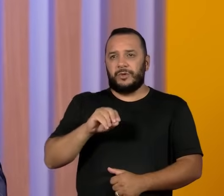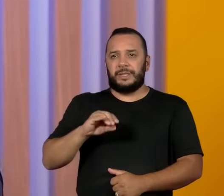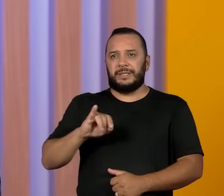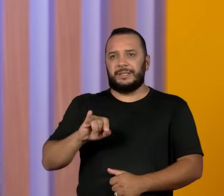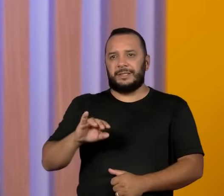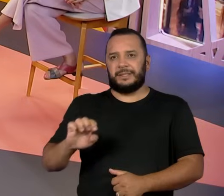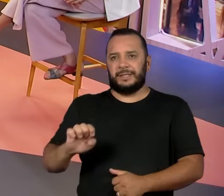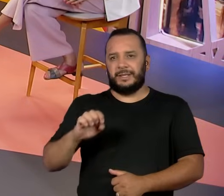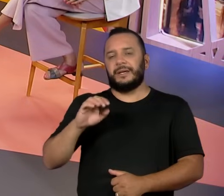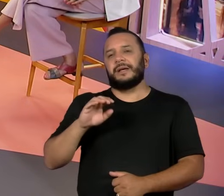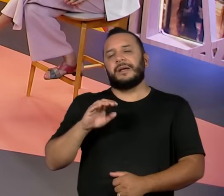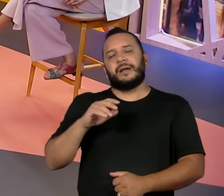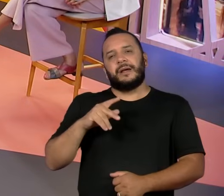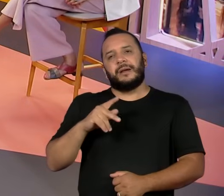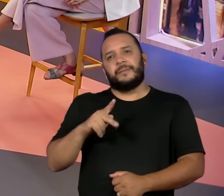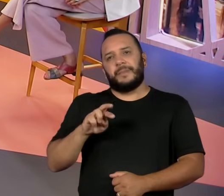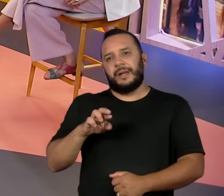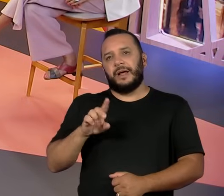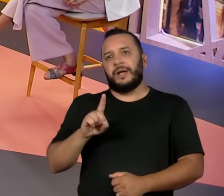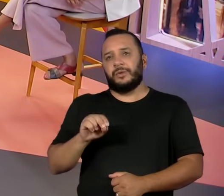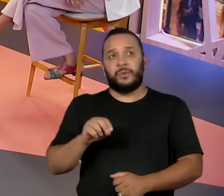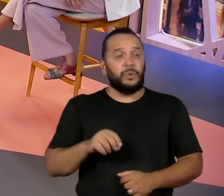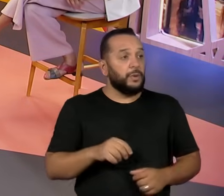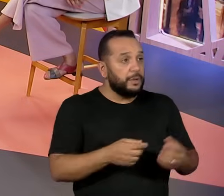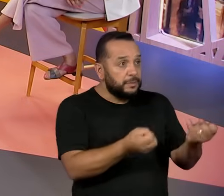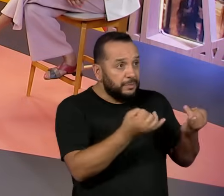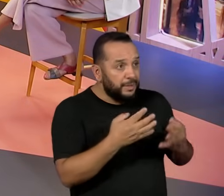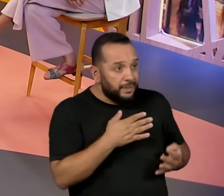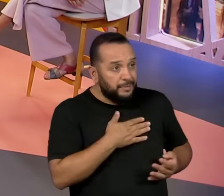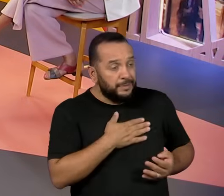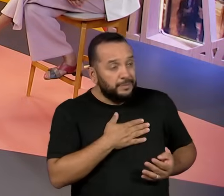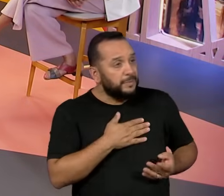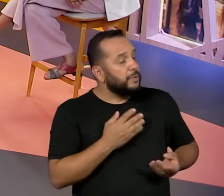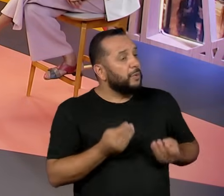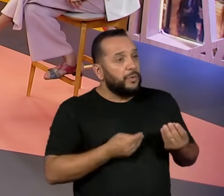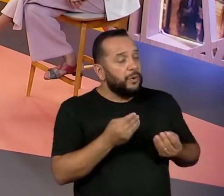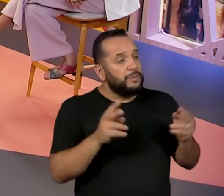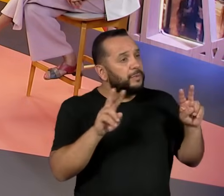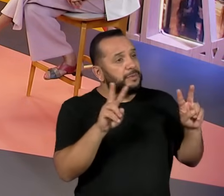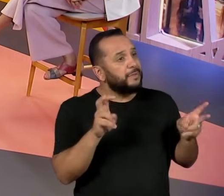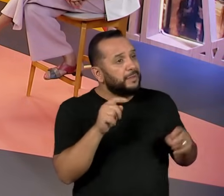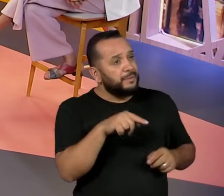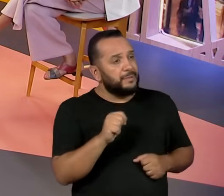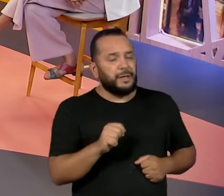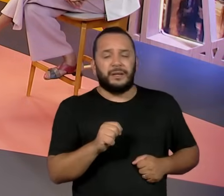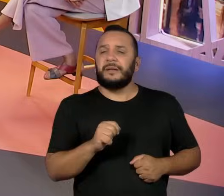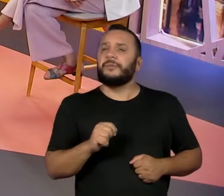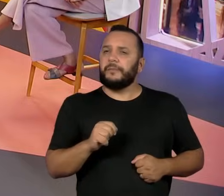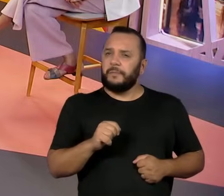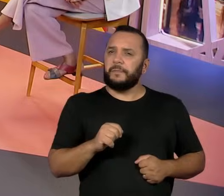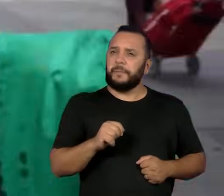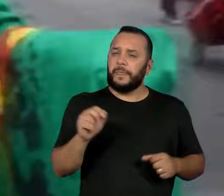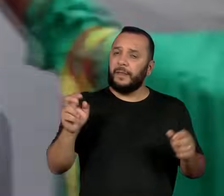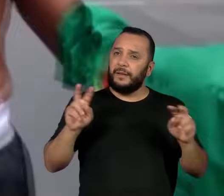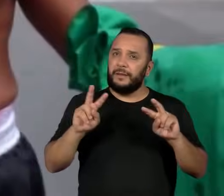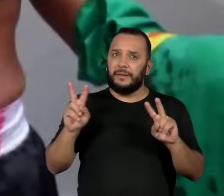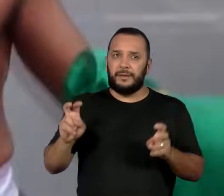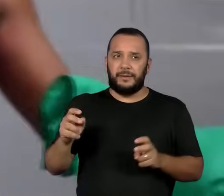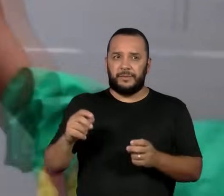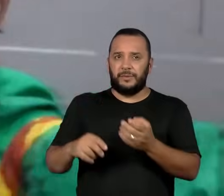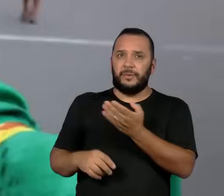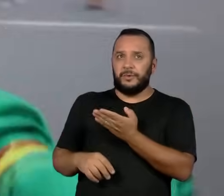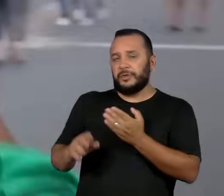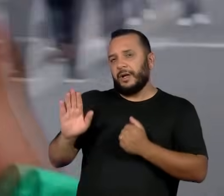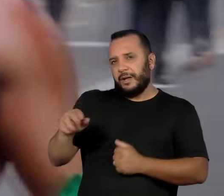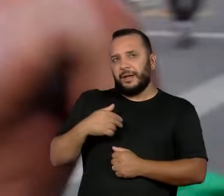é um documentário. Então, isso, me conta, qual o título? Chama Negororim em